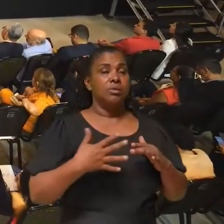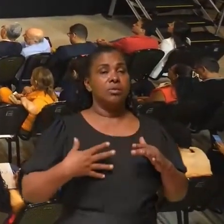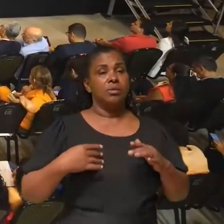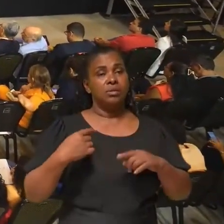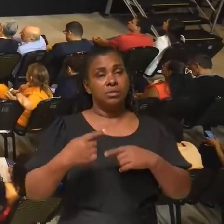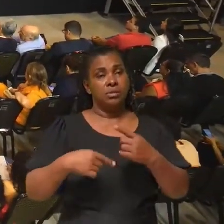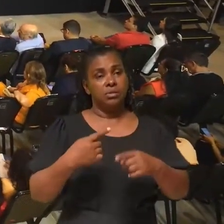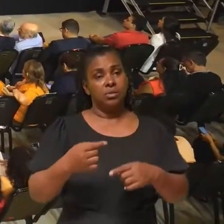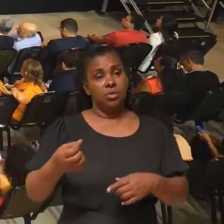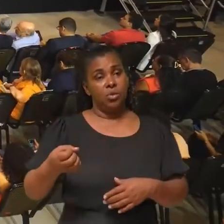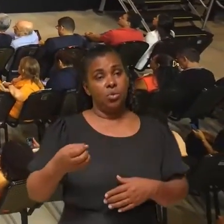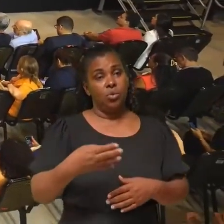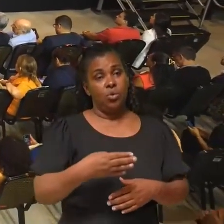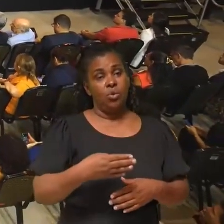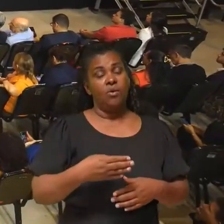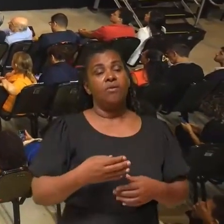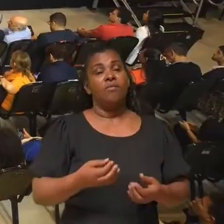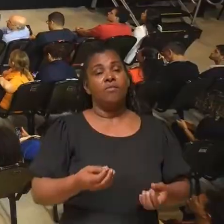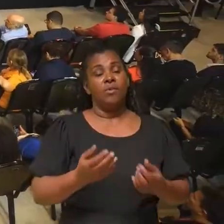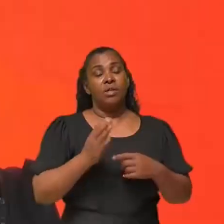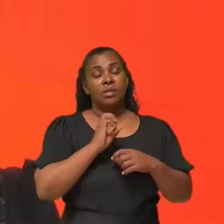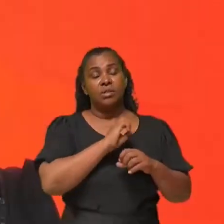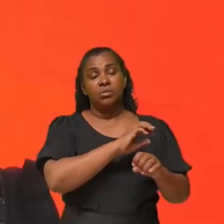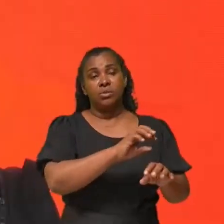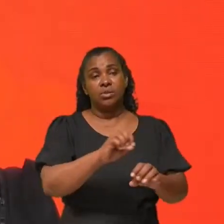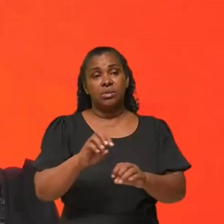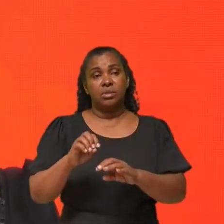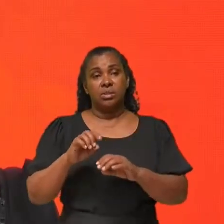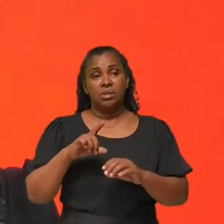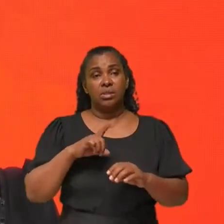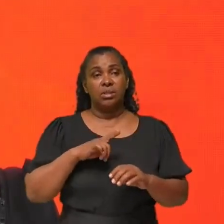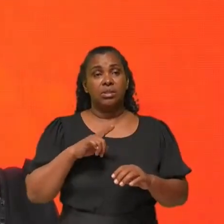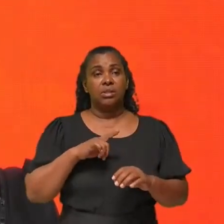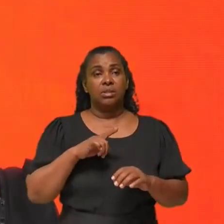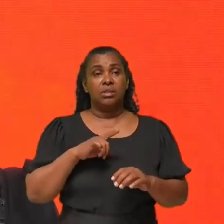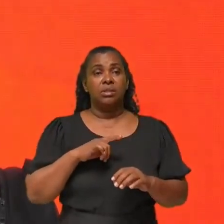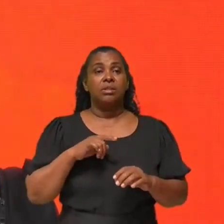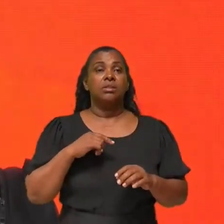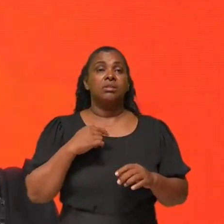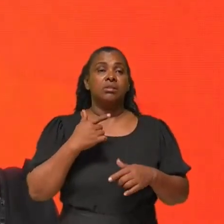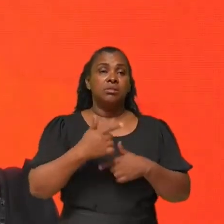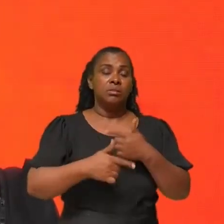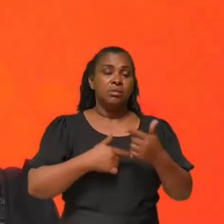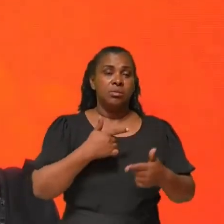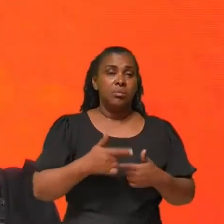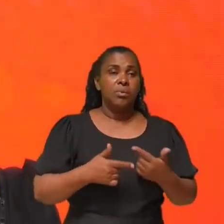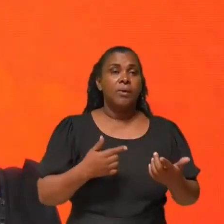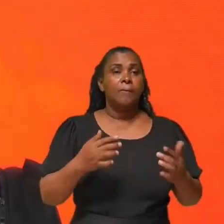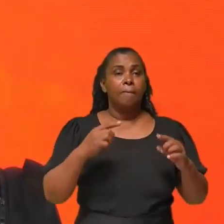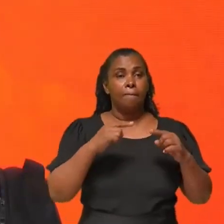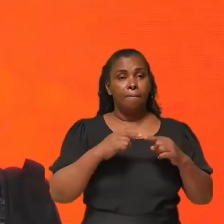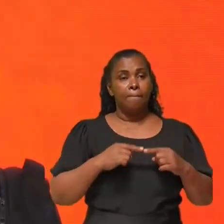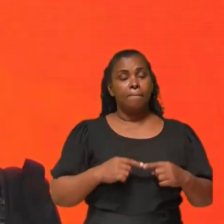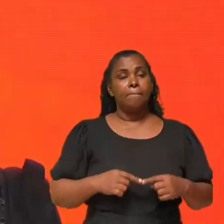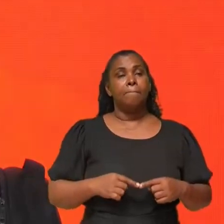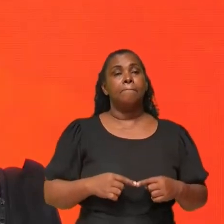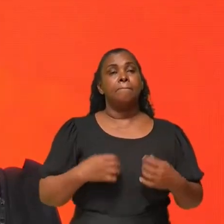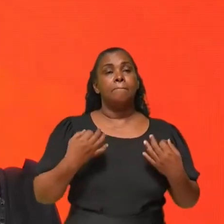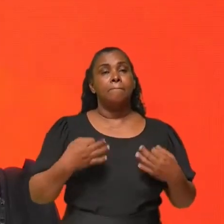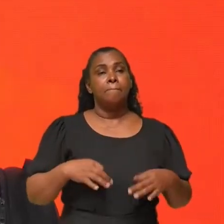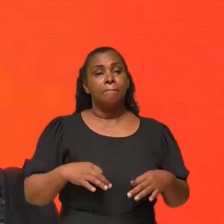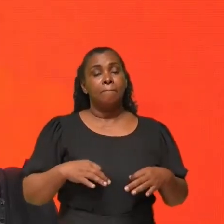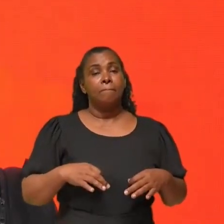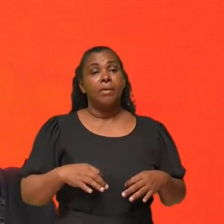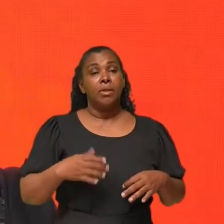nisso, que eles estão, né, voando no TikTok, vivem e acordam aquilo, e isso não tem diferença nenhuma. Né, eu tenho um menininho de 3 anos e a